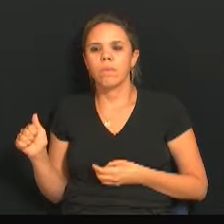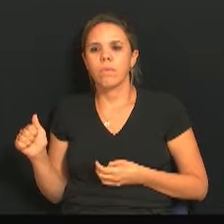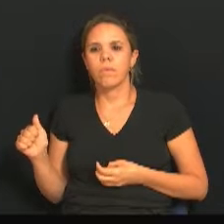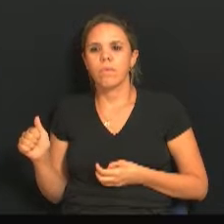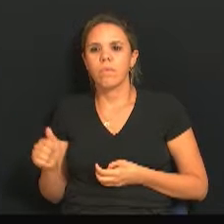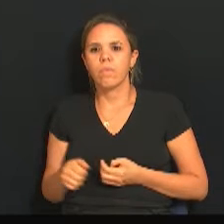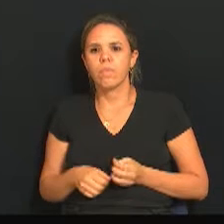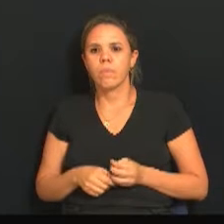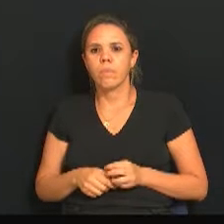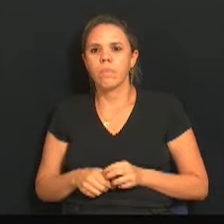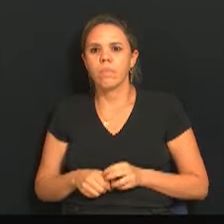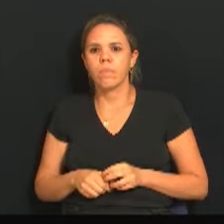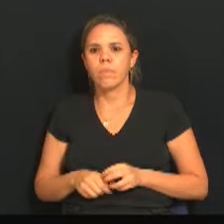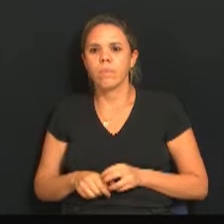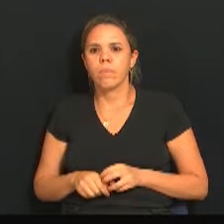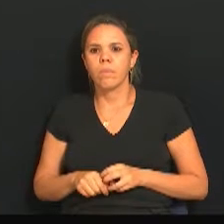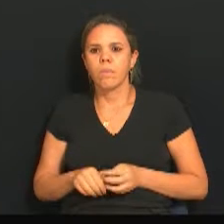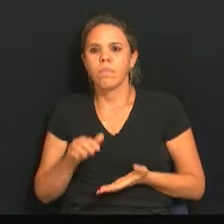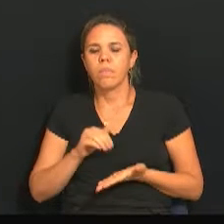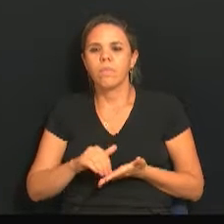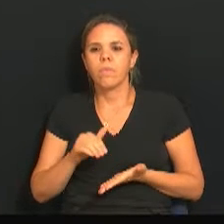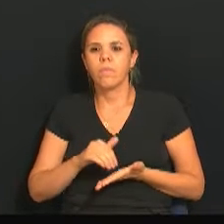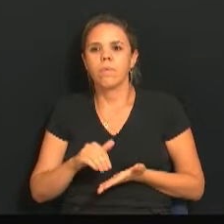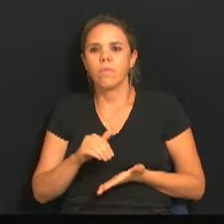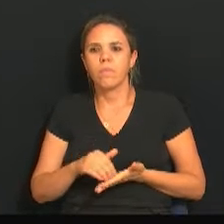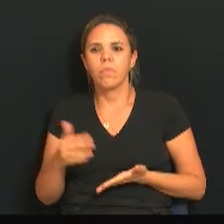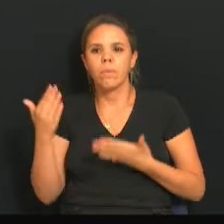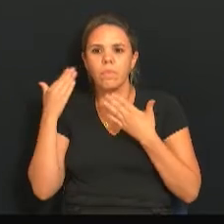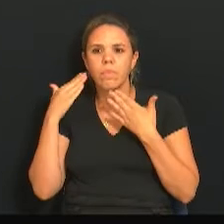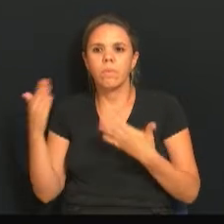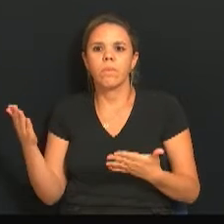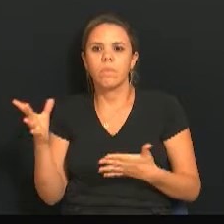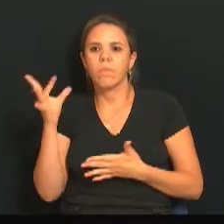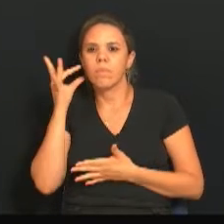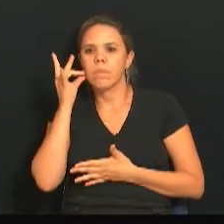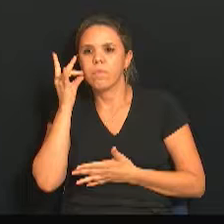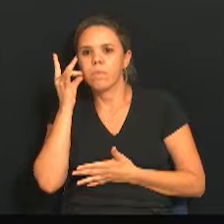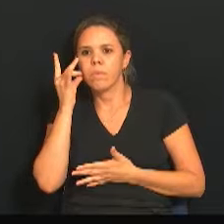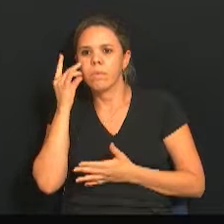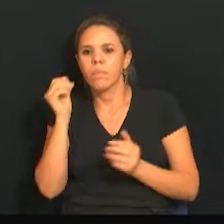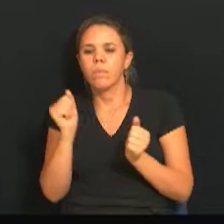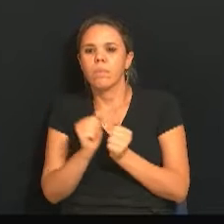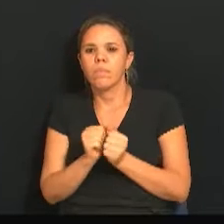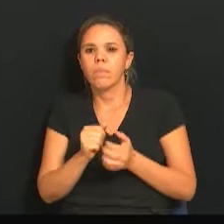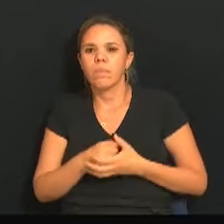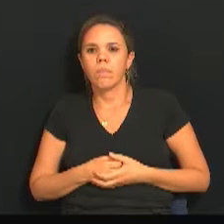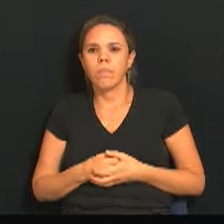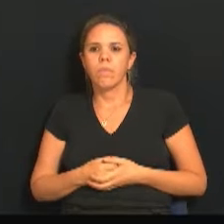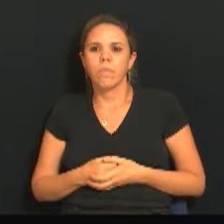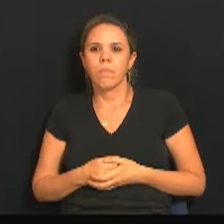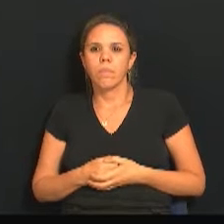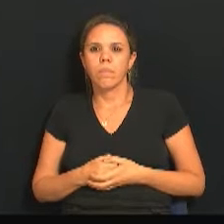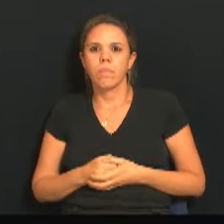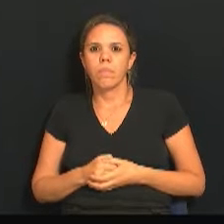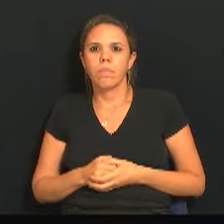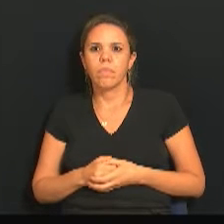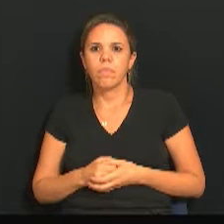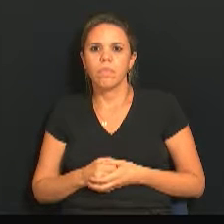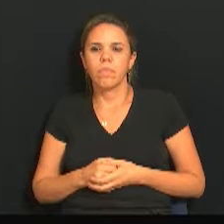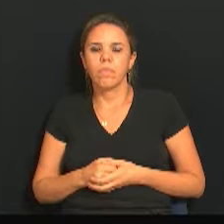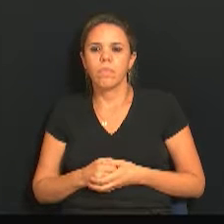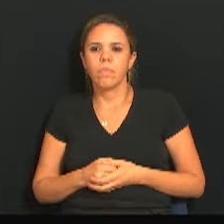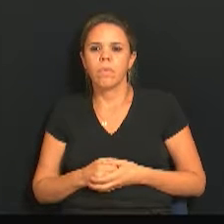Ancelone, que é secretária de... Paula, muito obrigado pela sua presença, por estar junto aqui com a gente também.